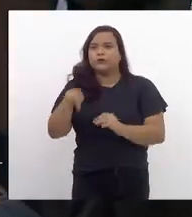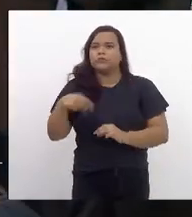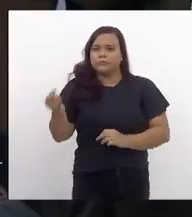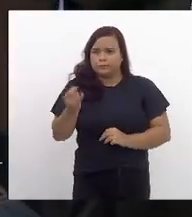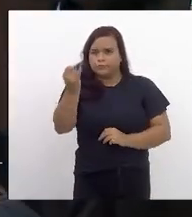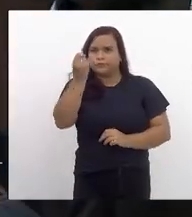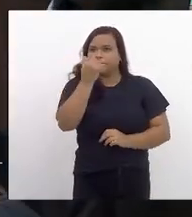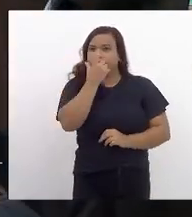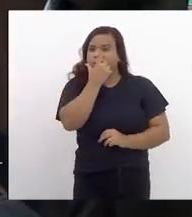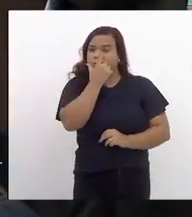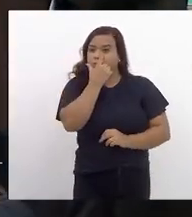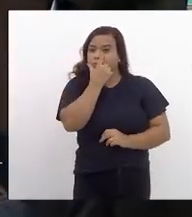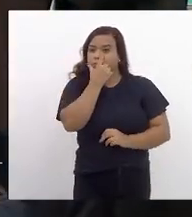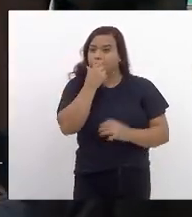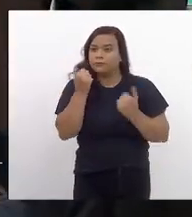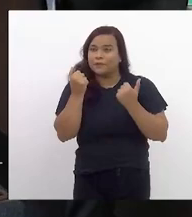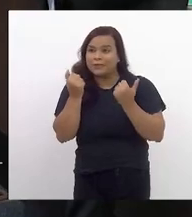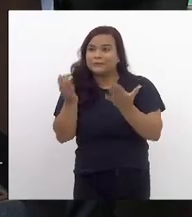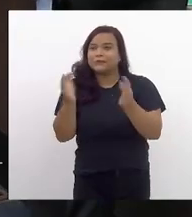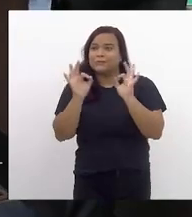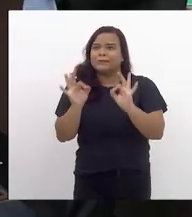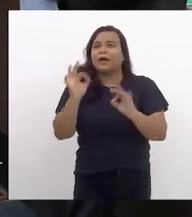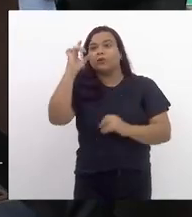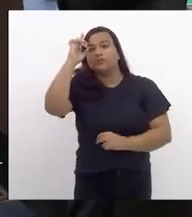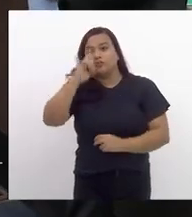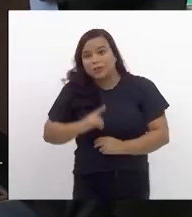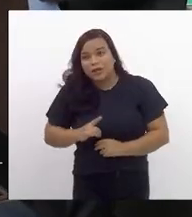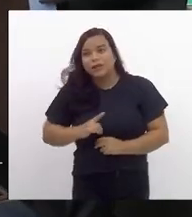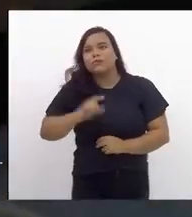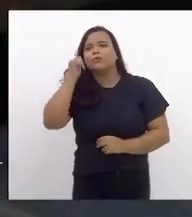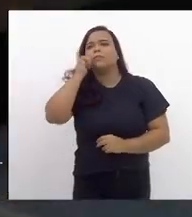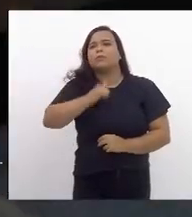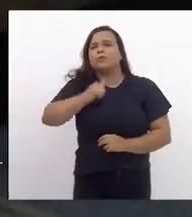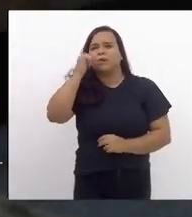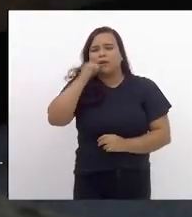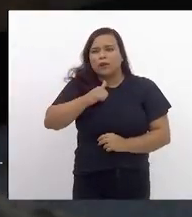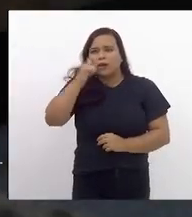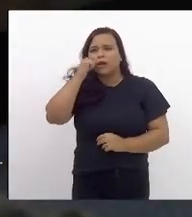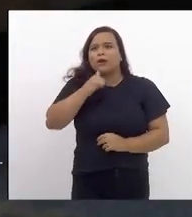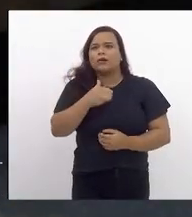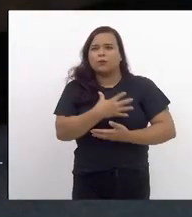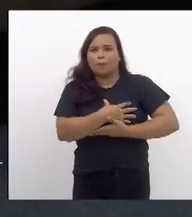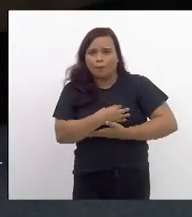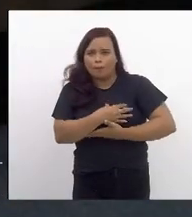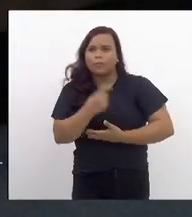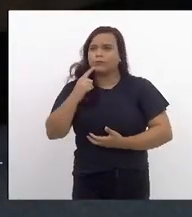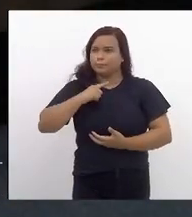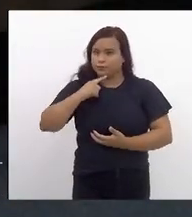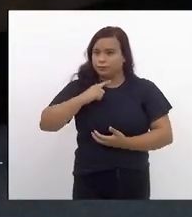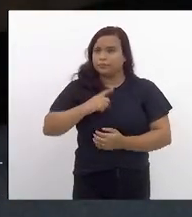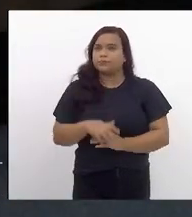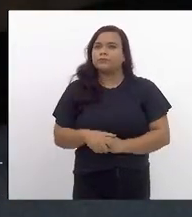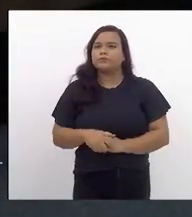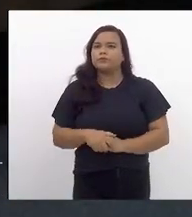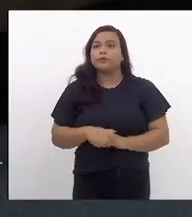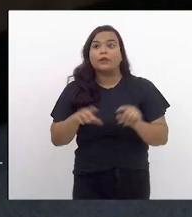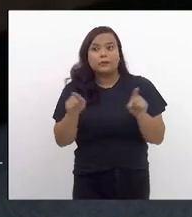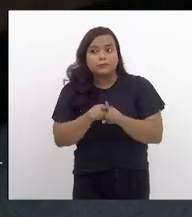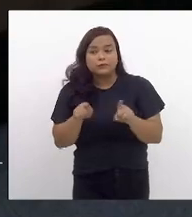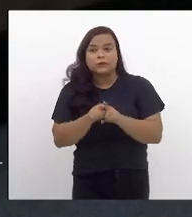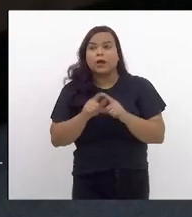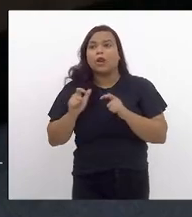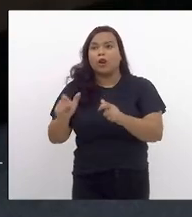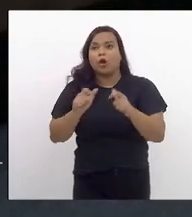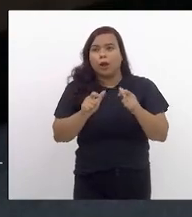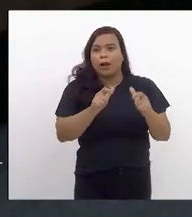importante ao garantir expressamente o direito dessas mulheres a amamentarem, mas em espaços públicos